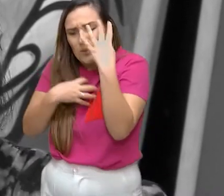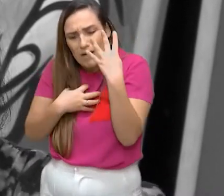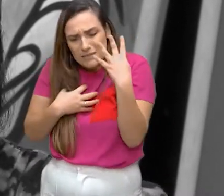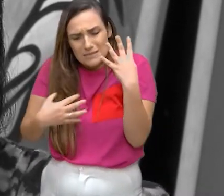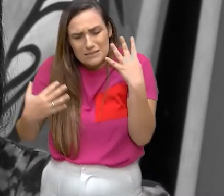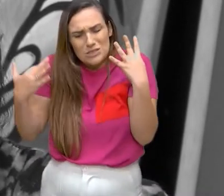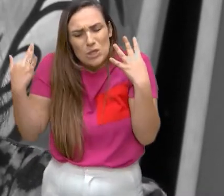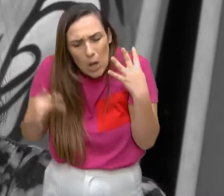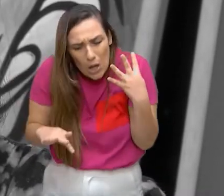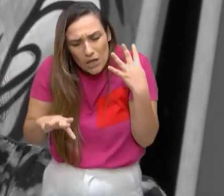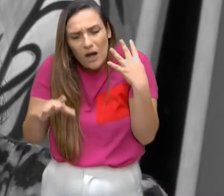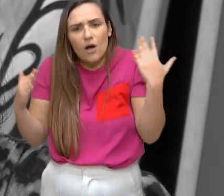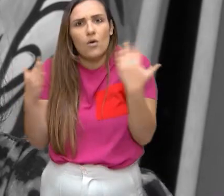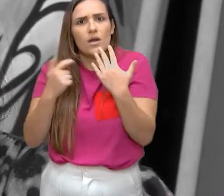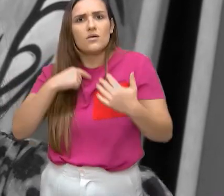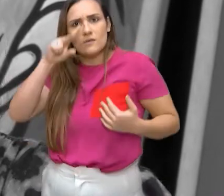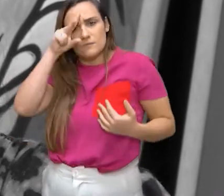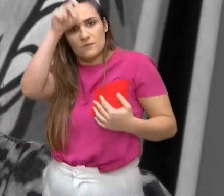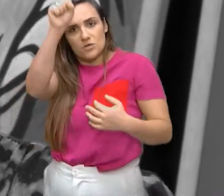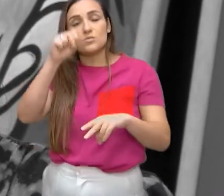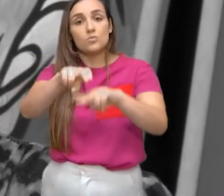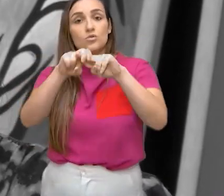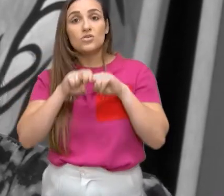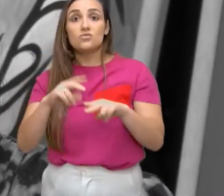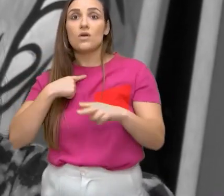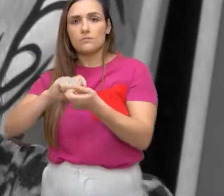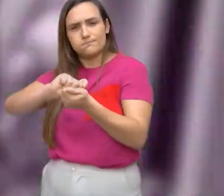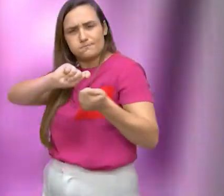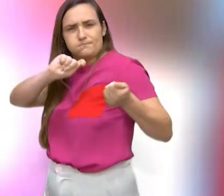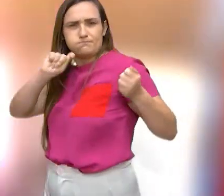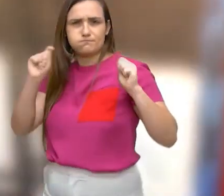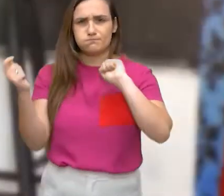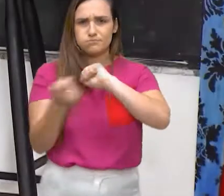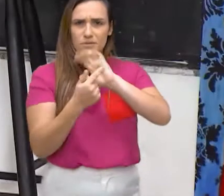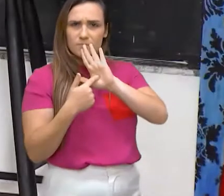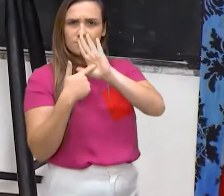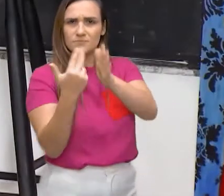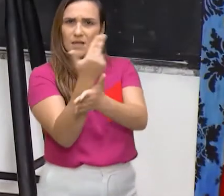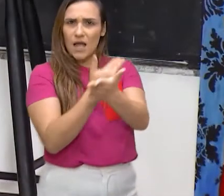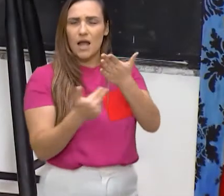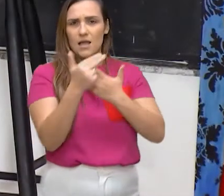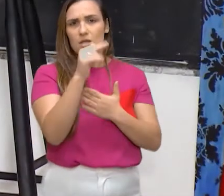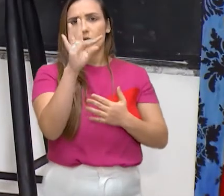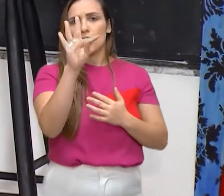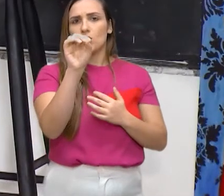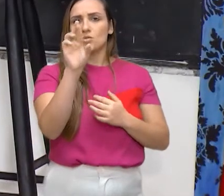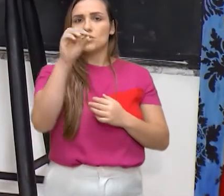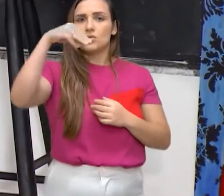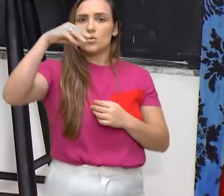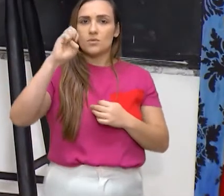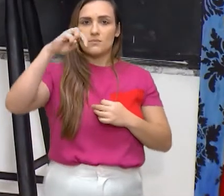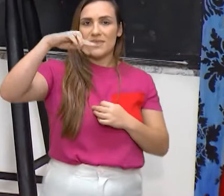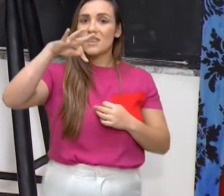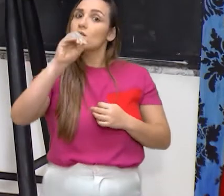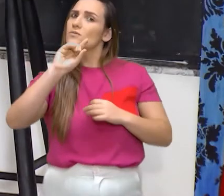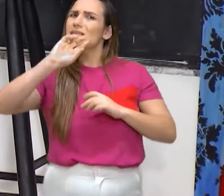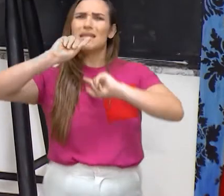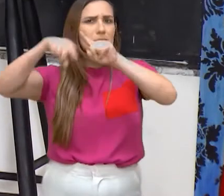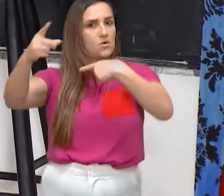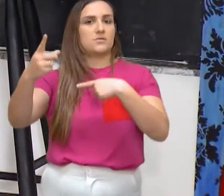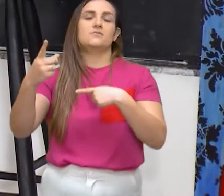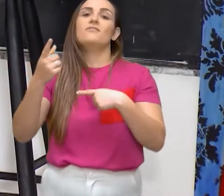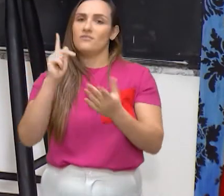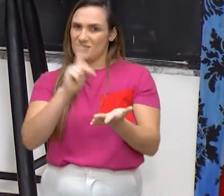todas aquelas tragédias que eu vivi me tornou a mulher forte que eu sou hoje. Essa série Tormentos foi algo que veio bem posteriormente, após